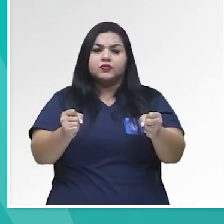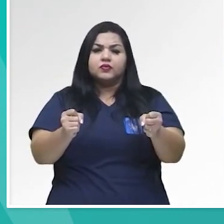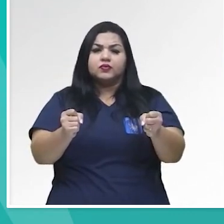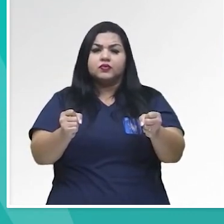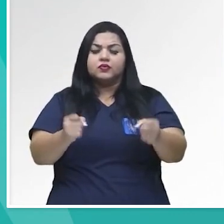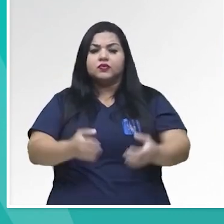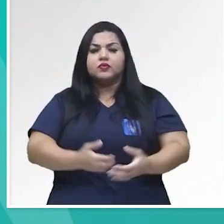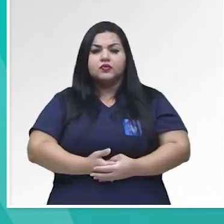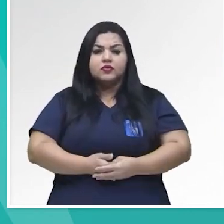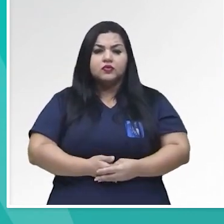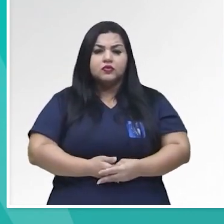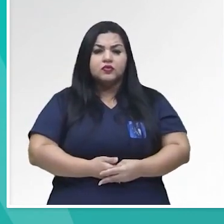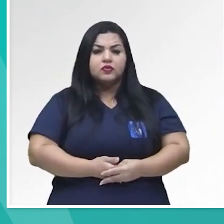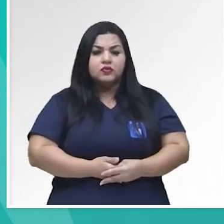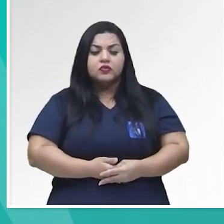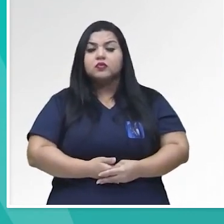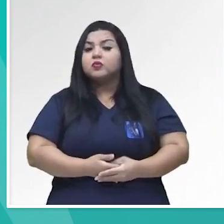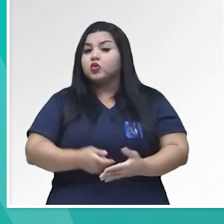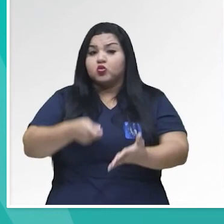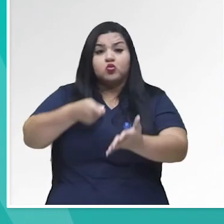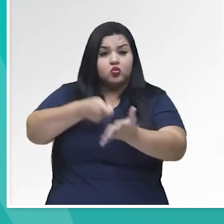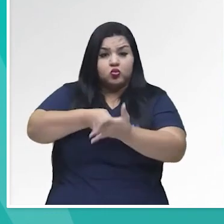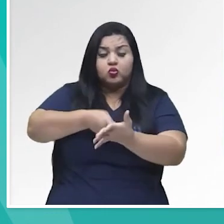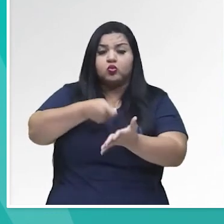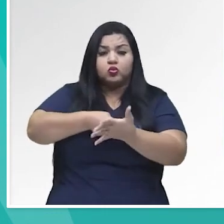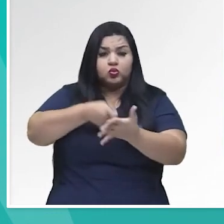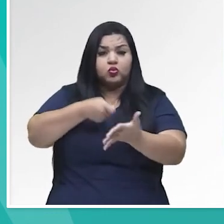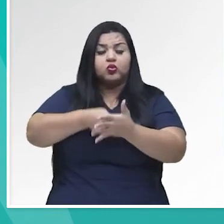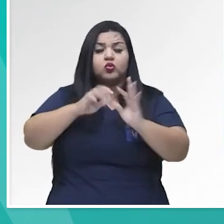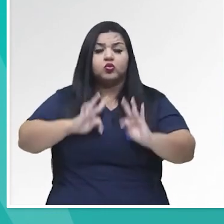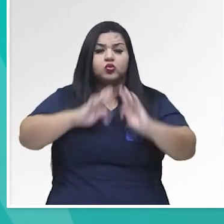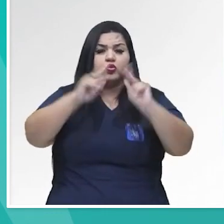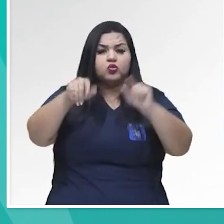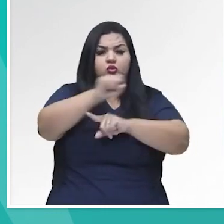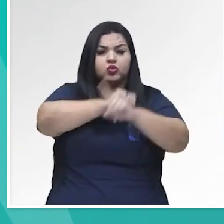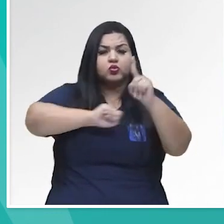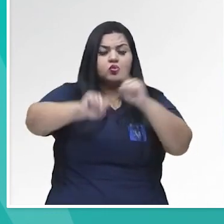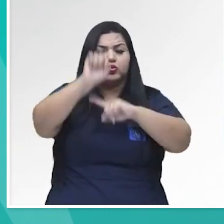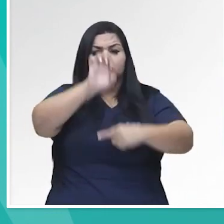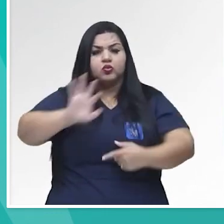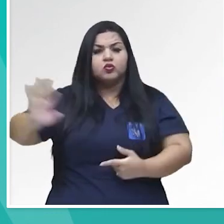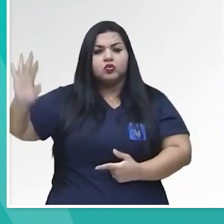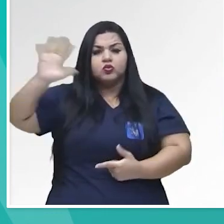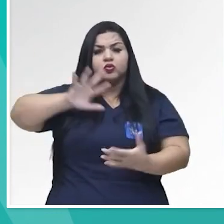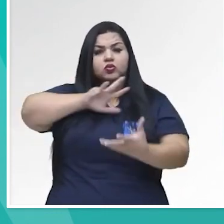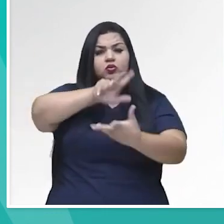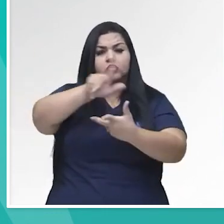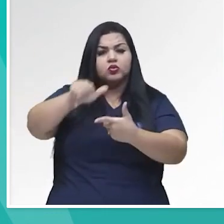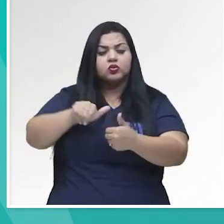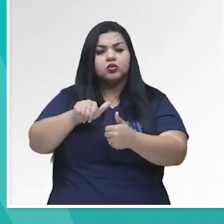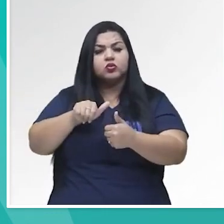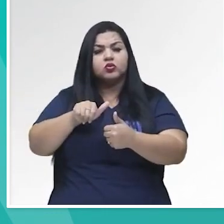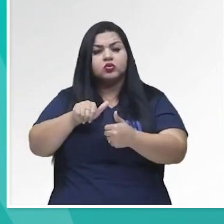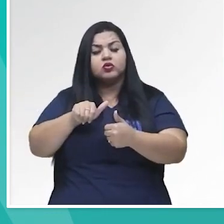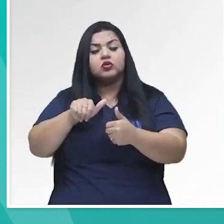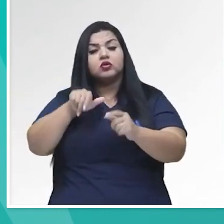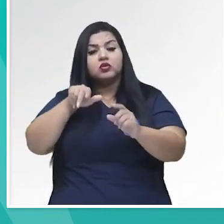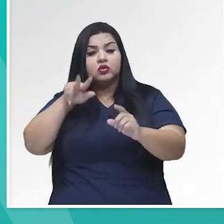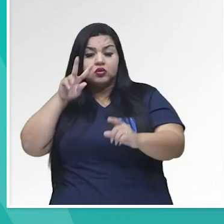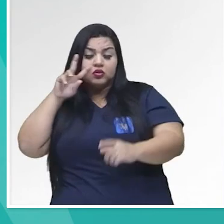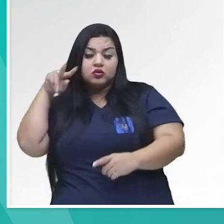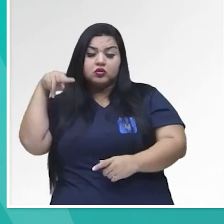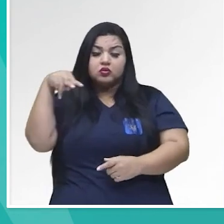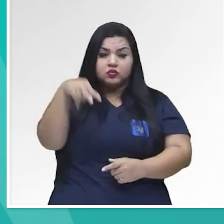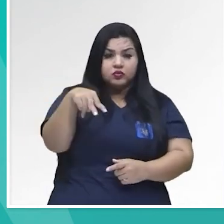como é que eu posso falar, muito concreto na vida de toda a sociedade europeia e do mundo. E essa visão teocêntrica no